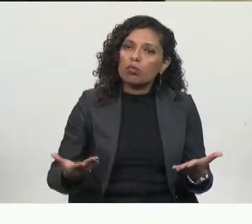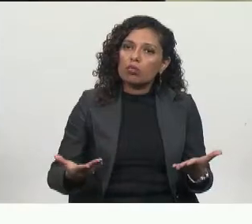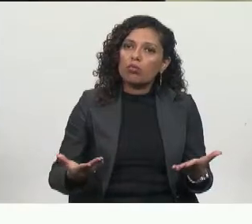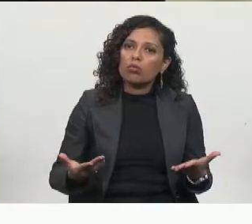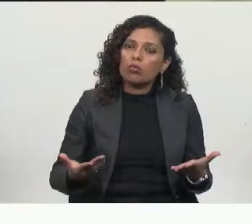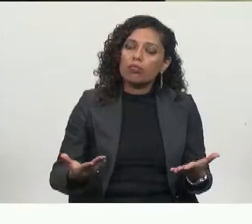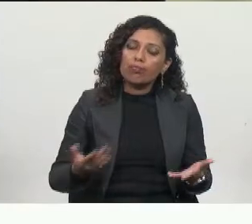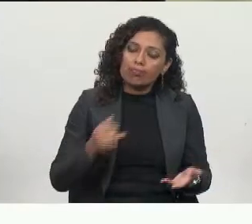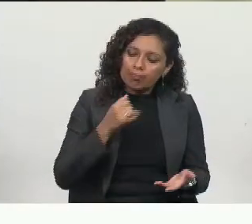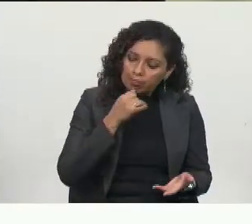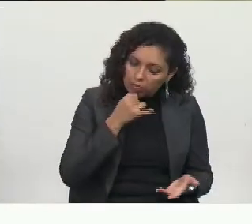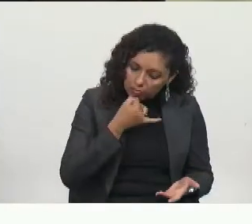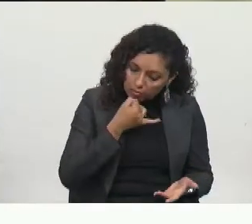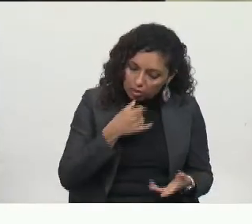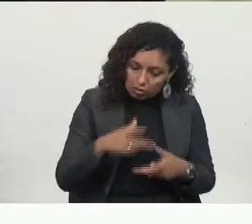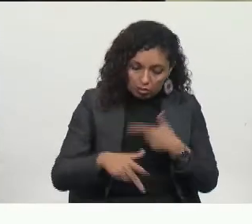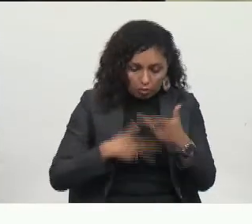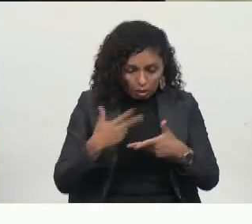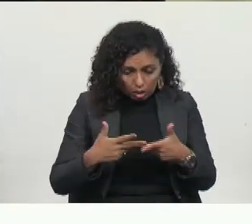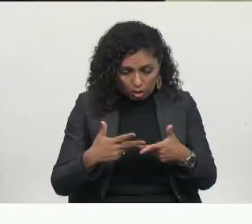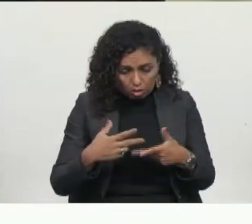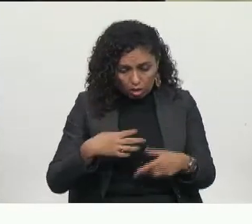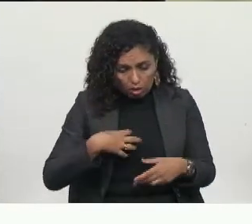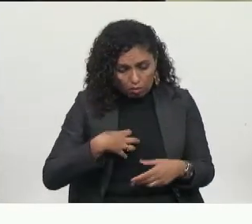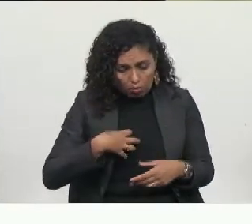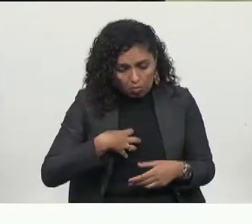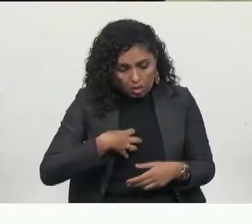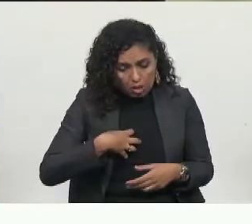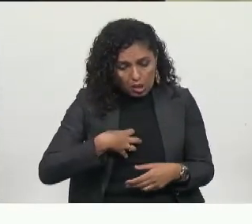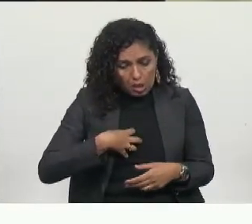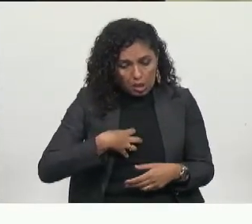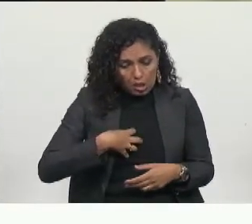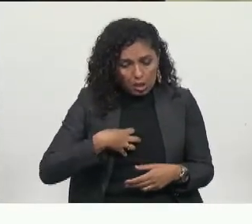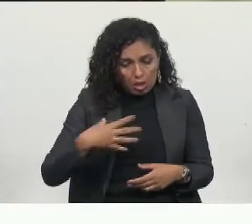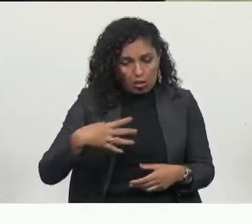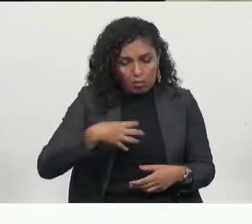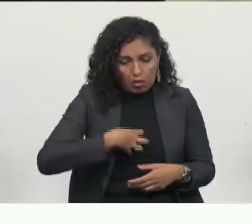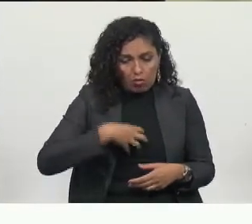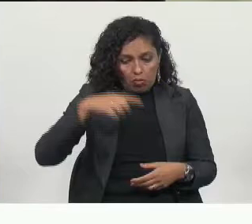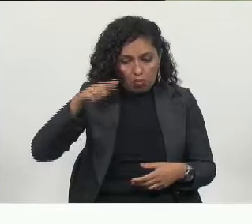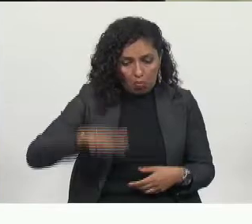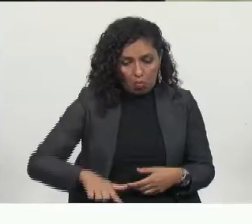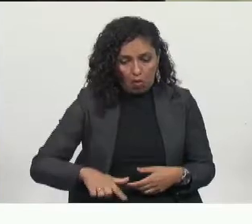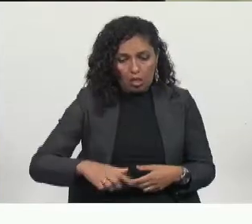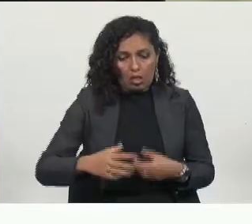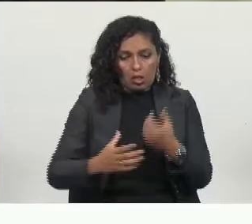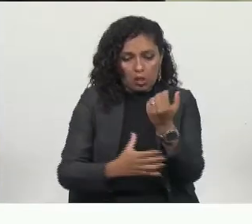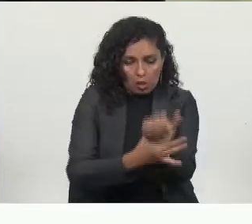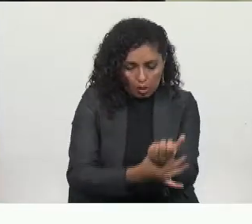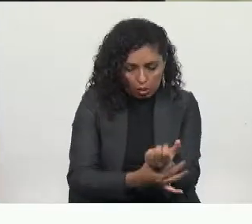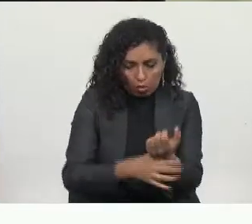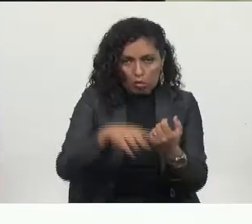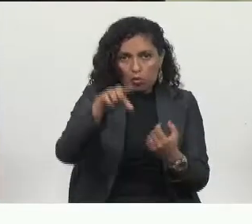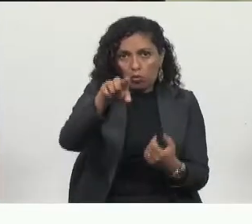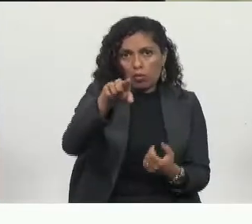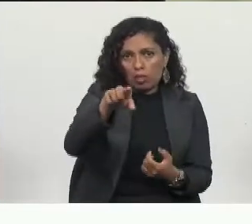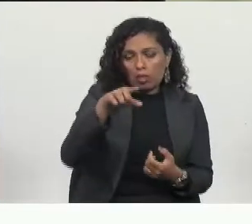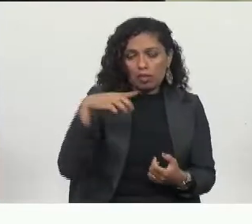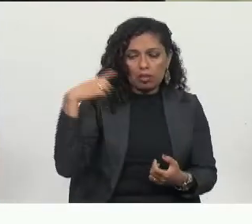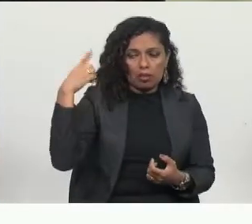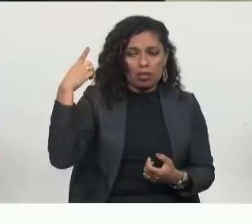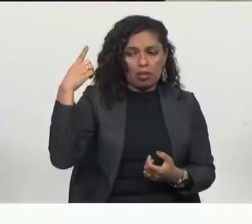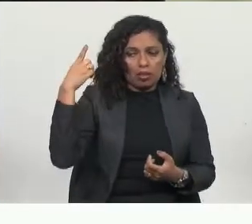infelizmente, eu vou me sentir mais seguro com o delegado Carlos Augusto, que passou por um processo